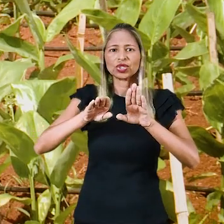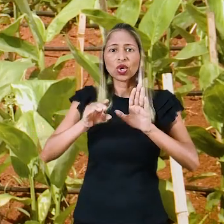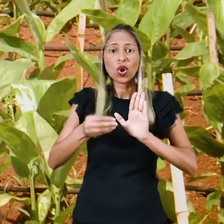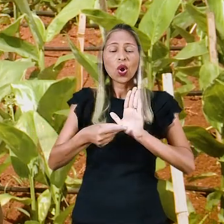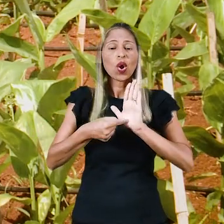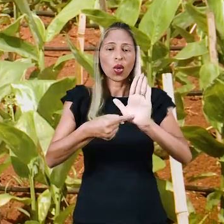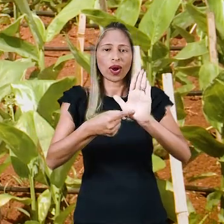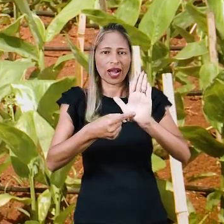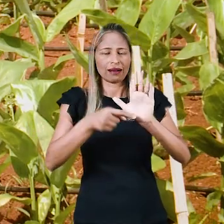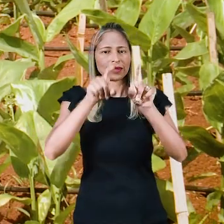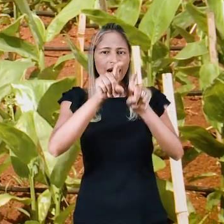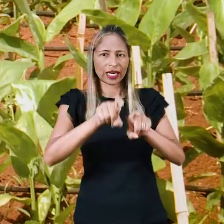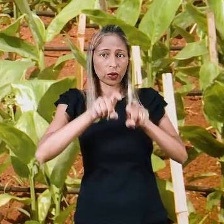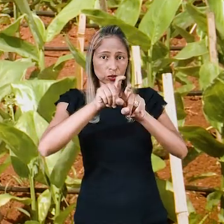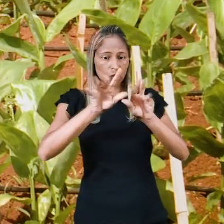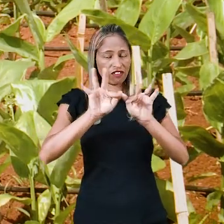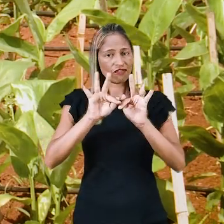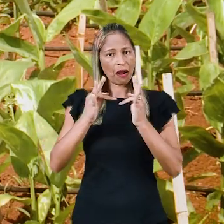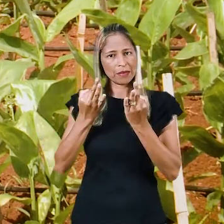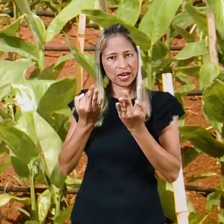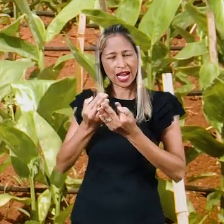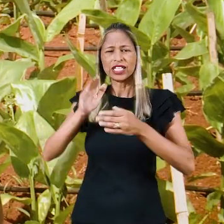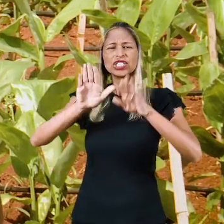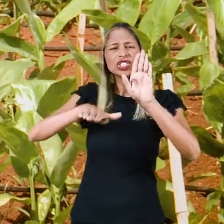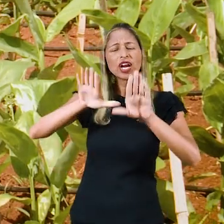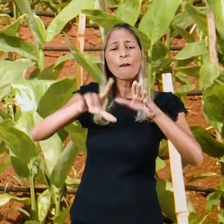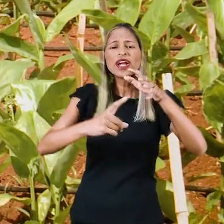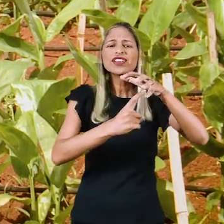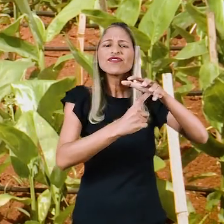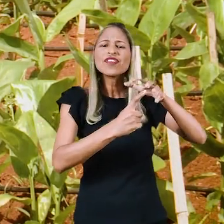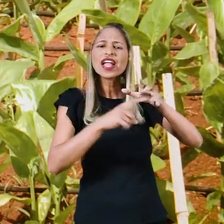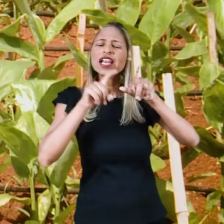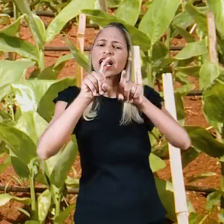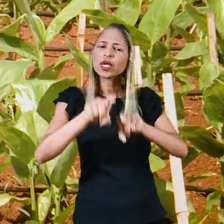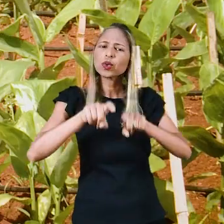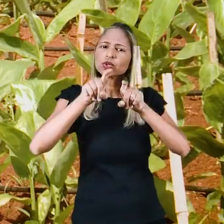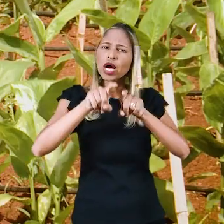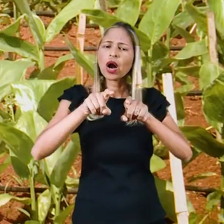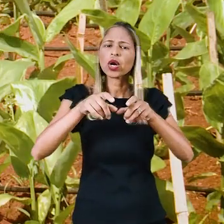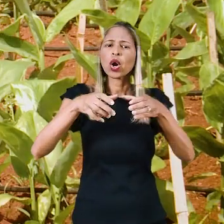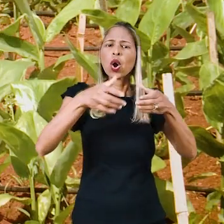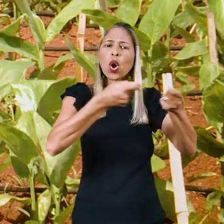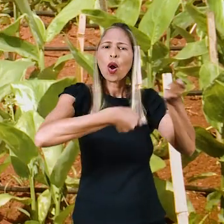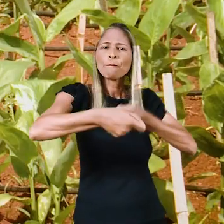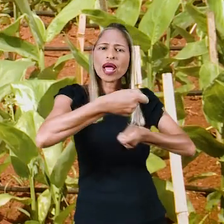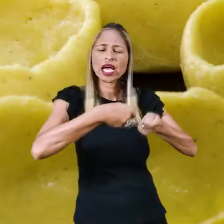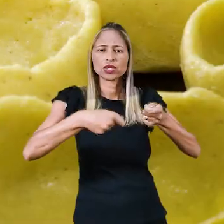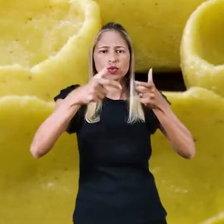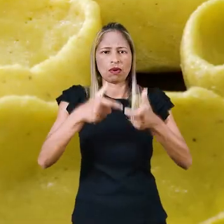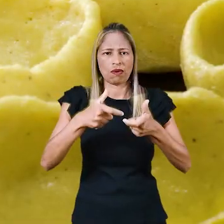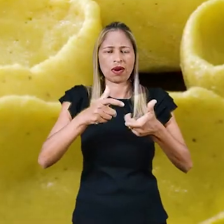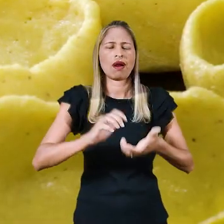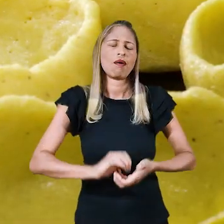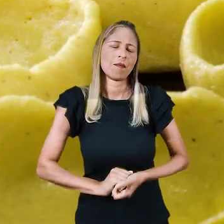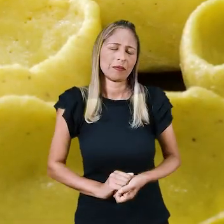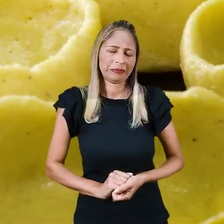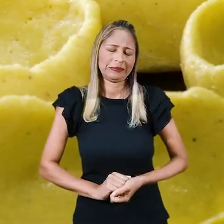colocadas no mercado por agricultores familiares e geralmente em feiras agroecológicas, comércio local.